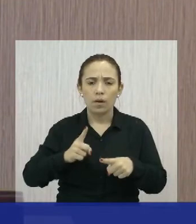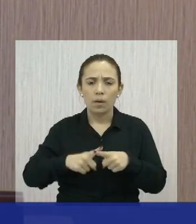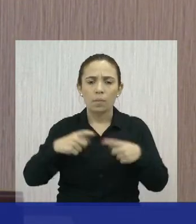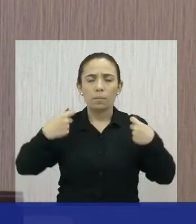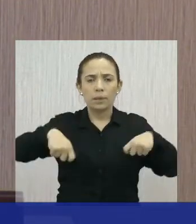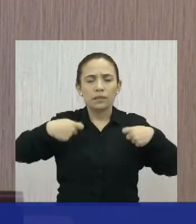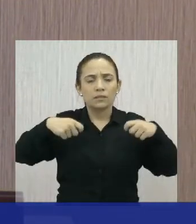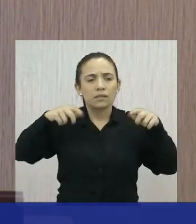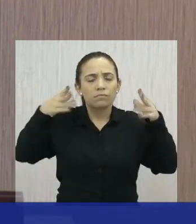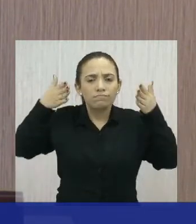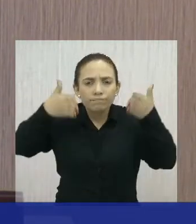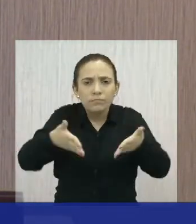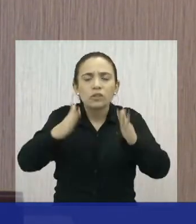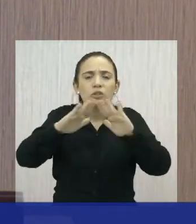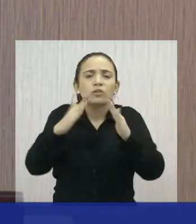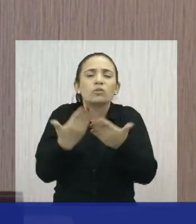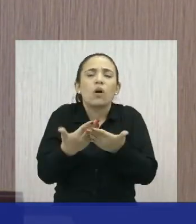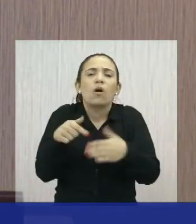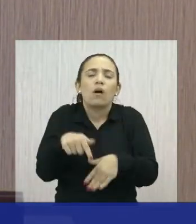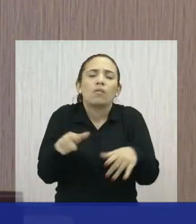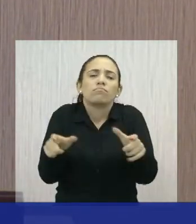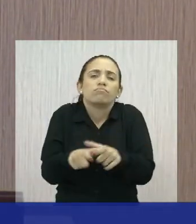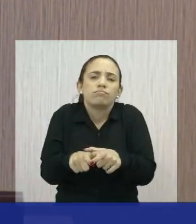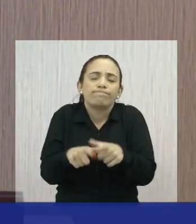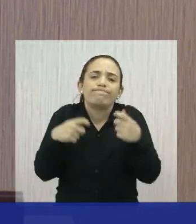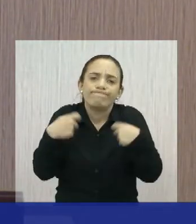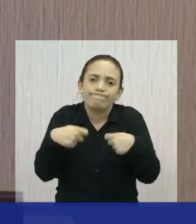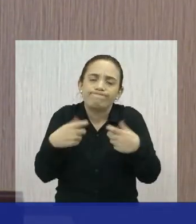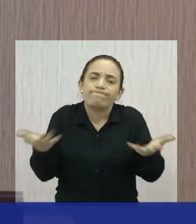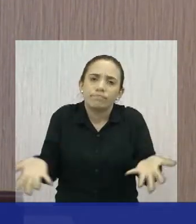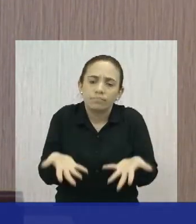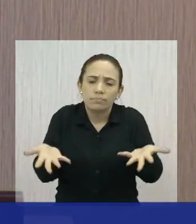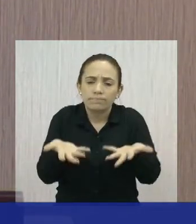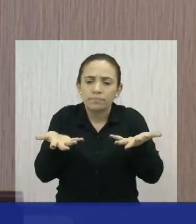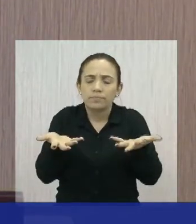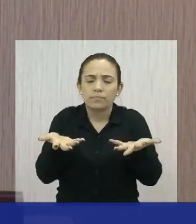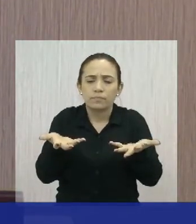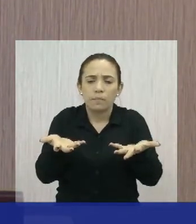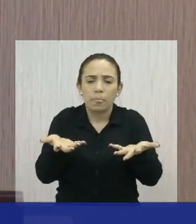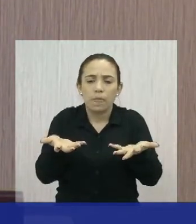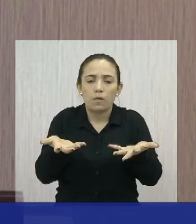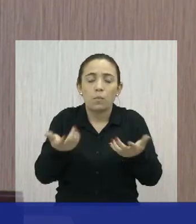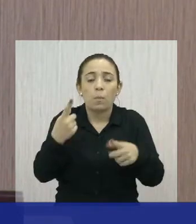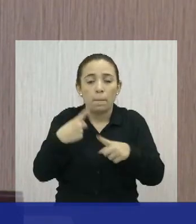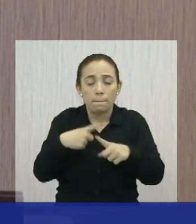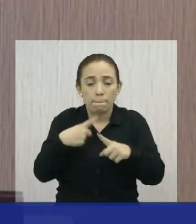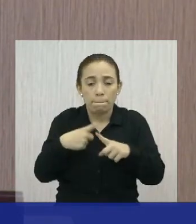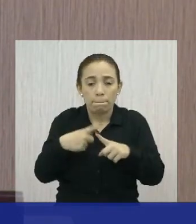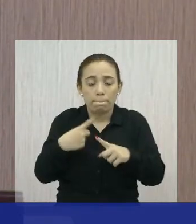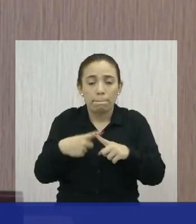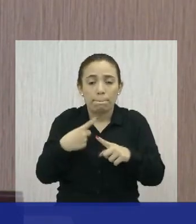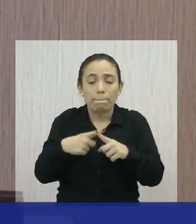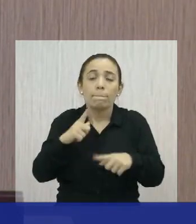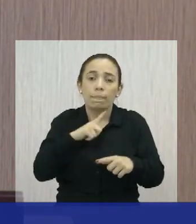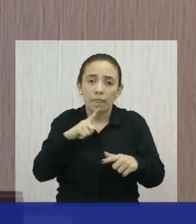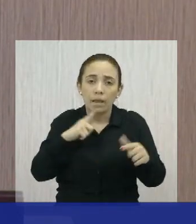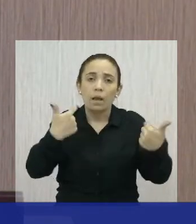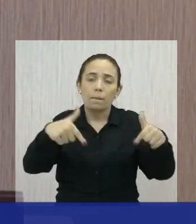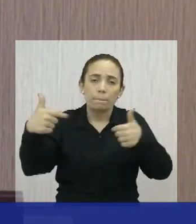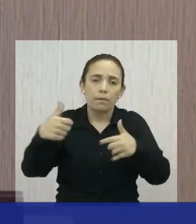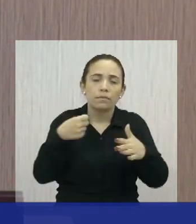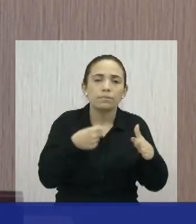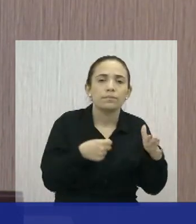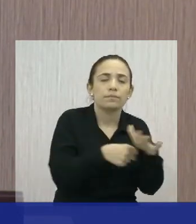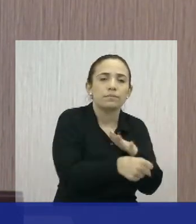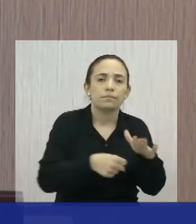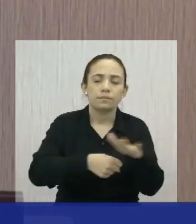pequena escola, para a sua função social, uma vez que nós geramos, pela quantidade de empregos que nós geramos, e